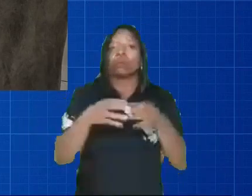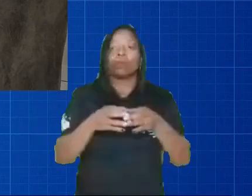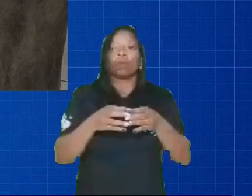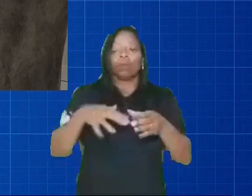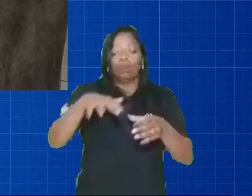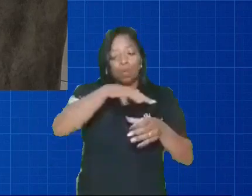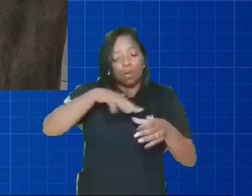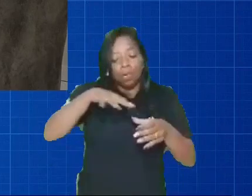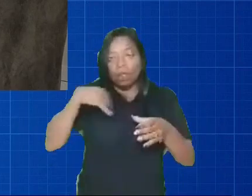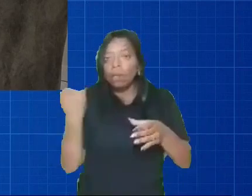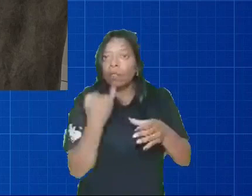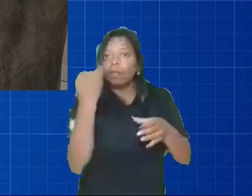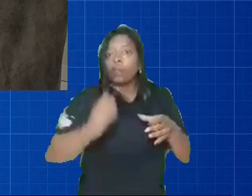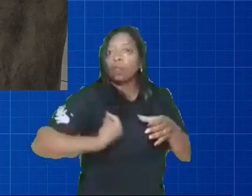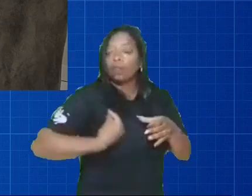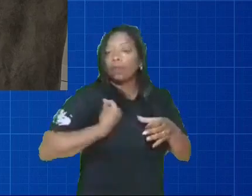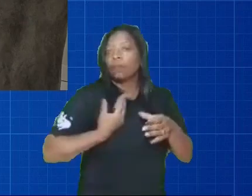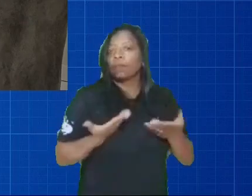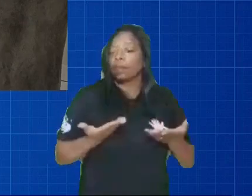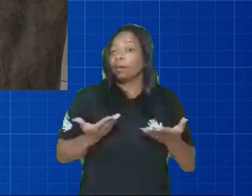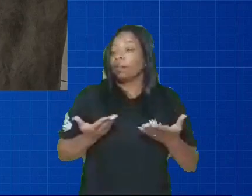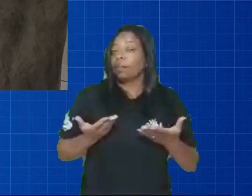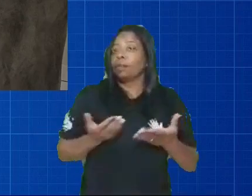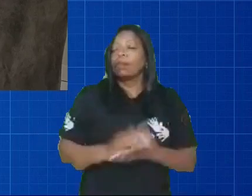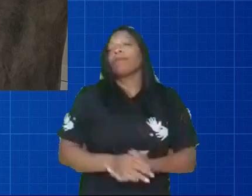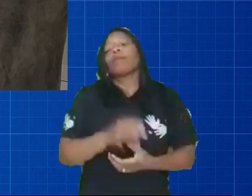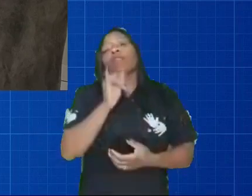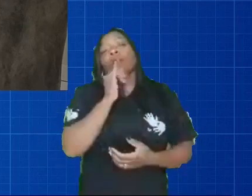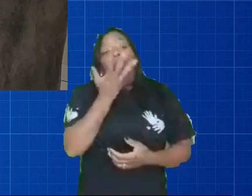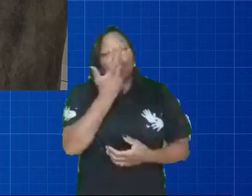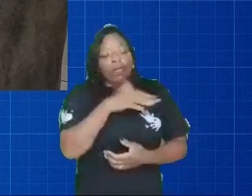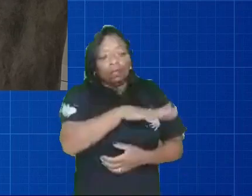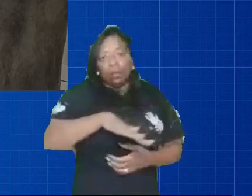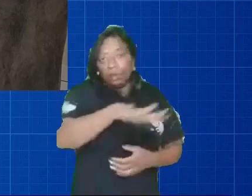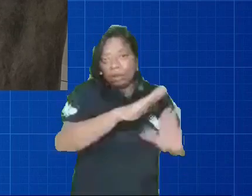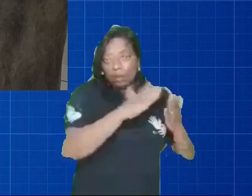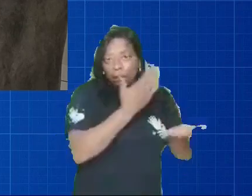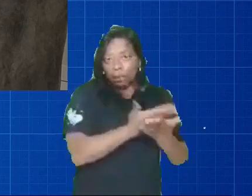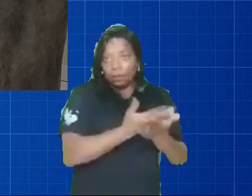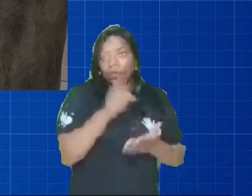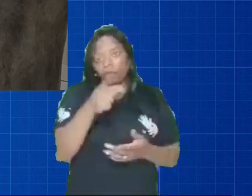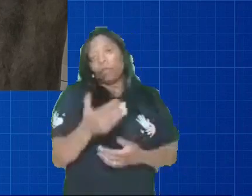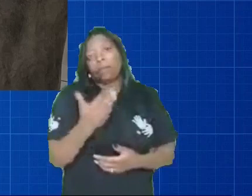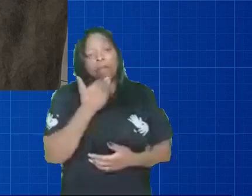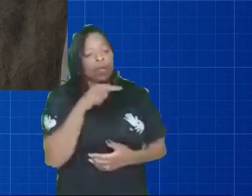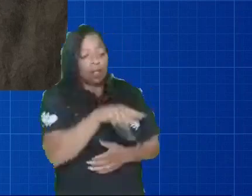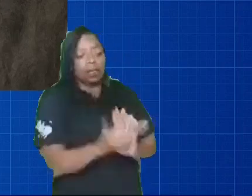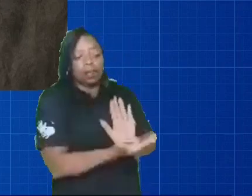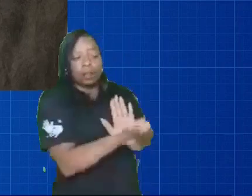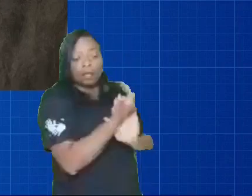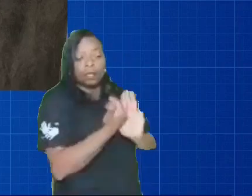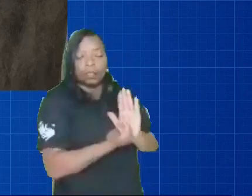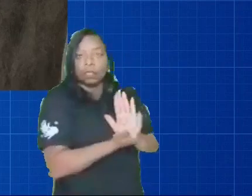criança, e vocês podem falar isso de um lugar muito melhor que o meu, quando você pede para que ela desenha um ambiente